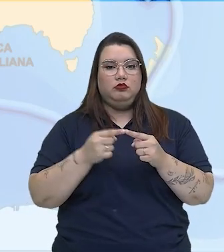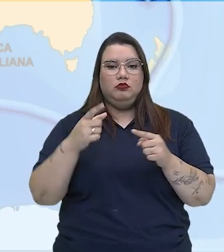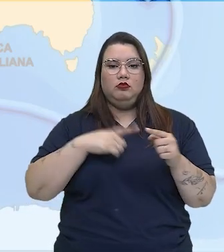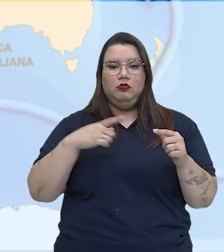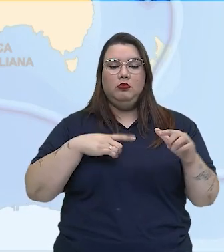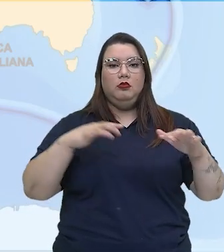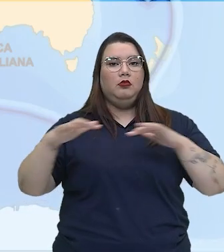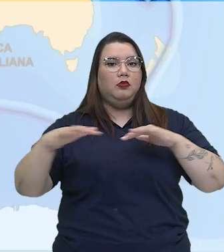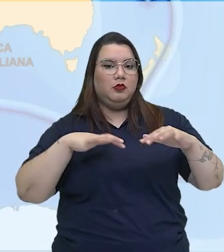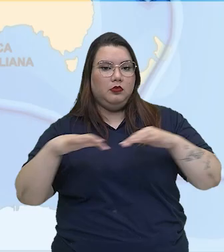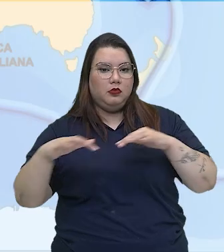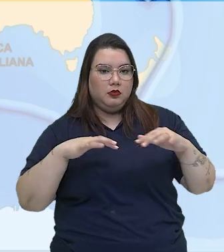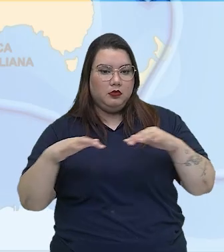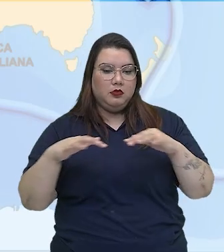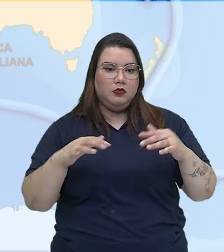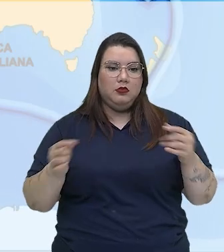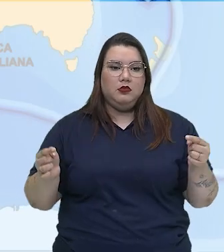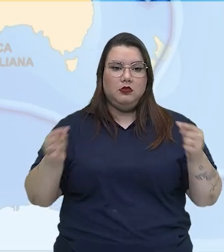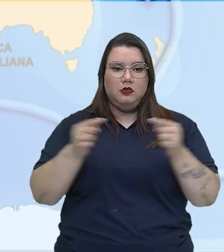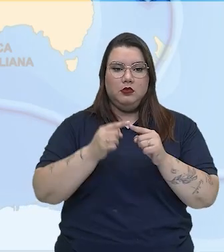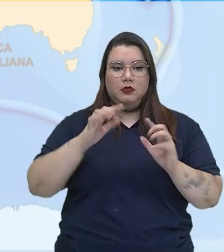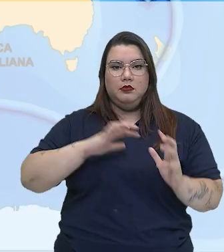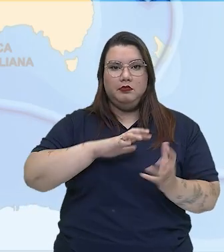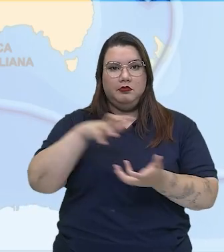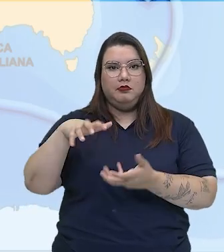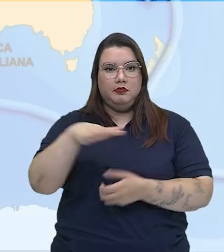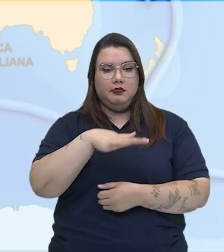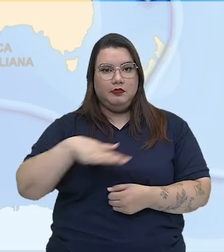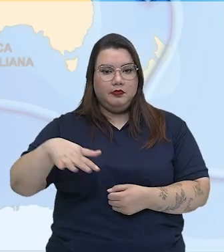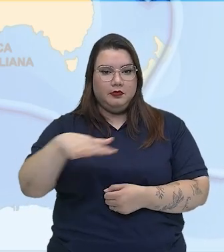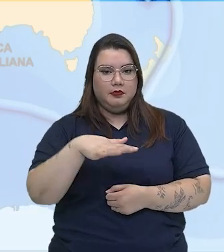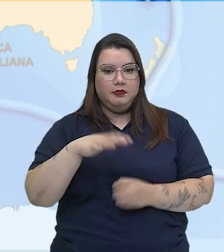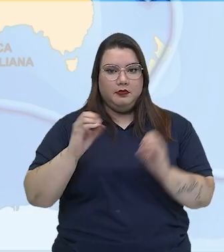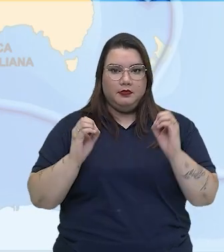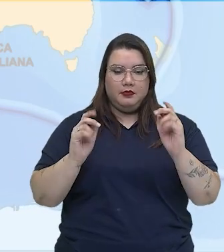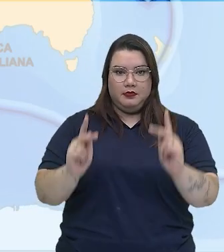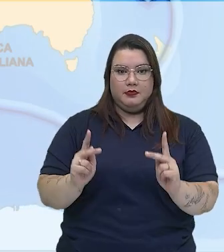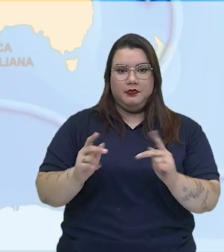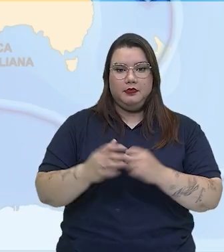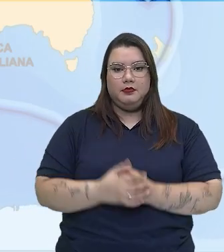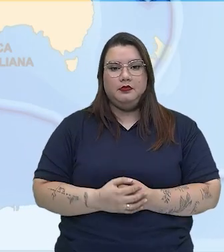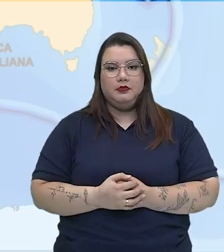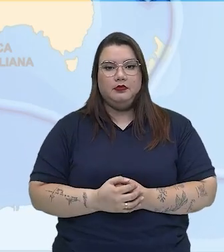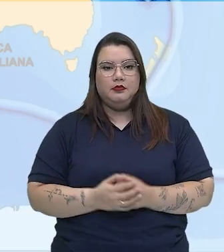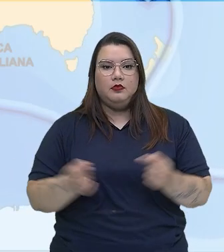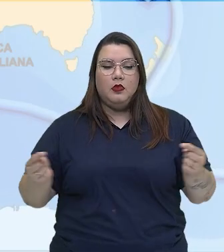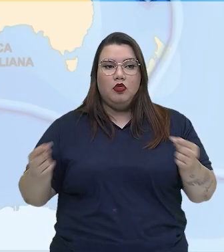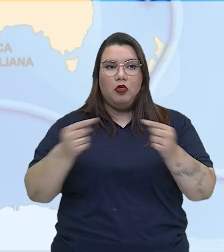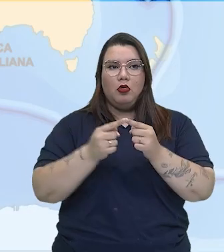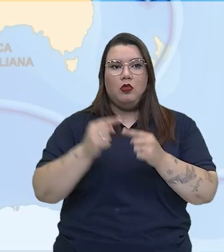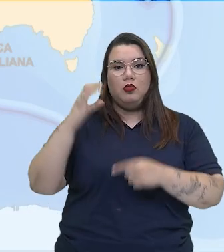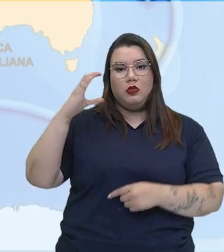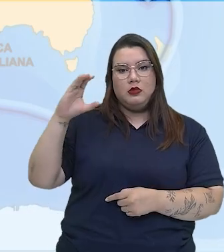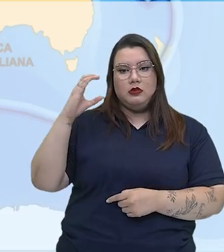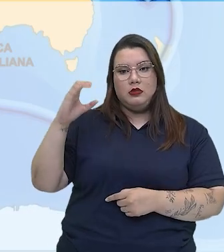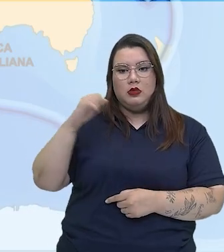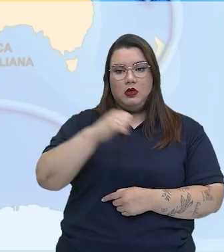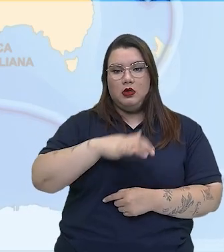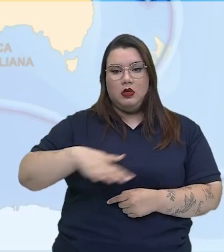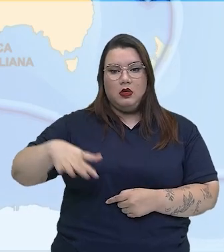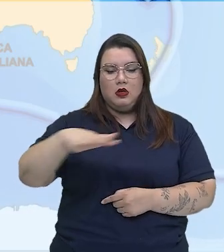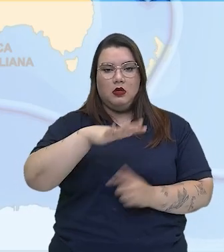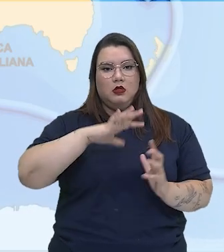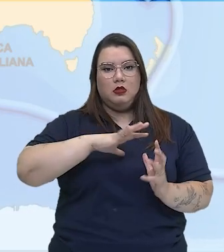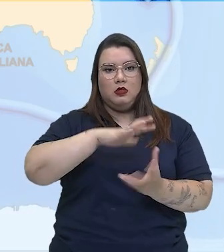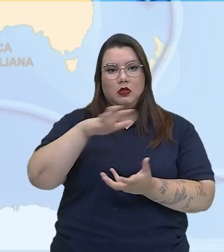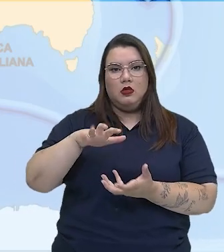se movimentassem sobre a superfície terrestre. Bem, de acordo com a ciência, os